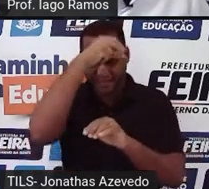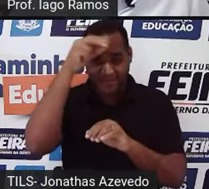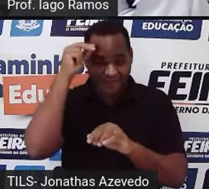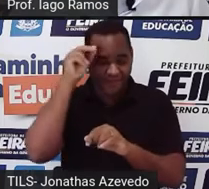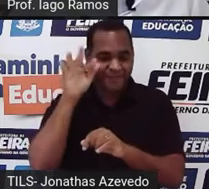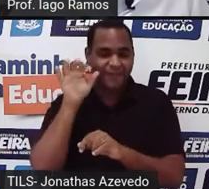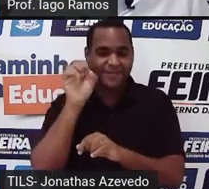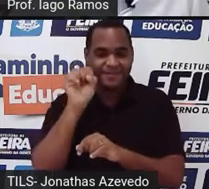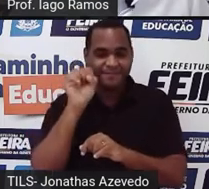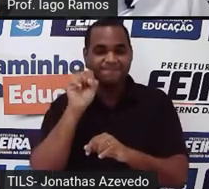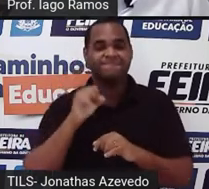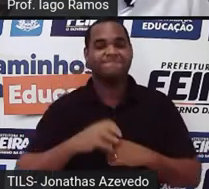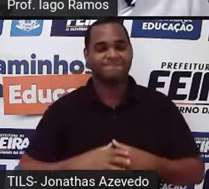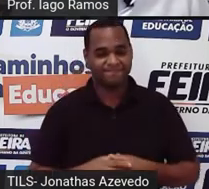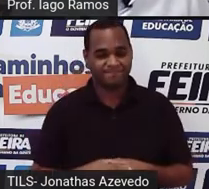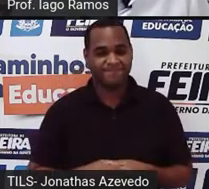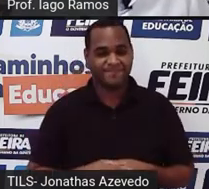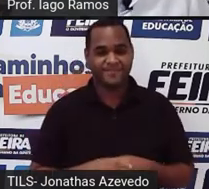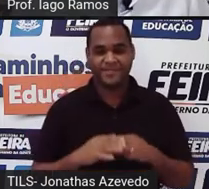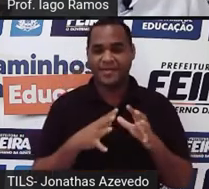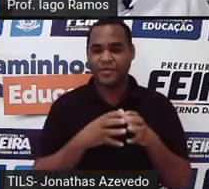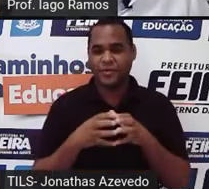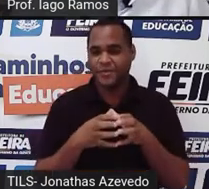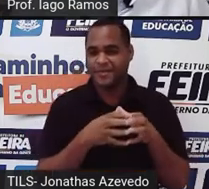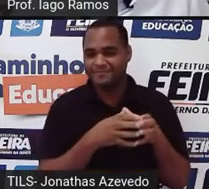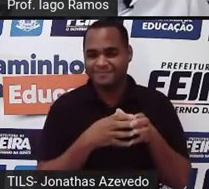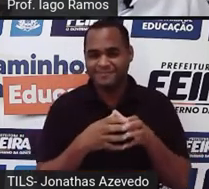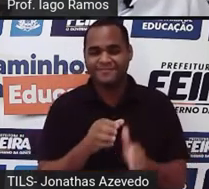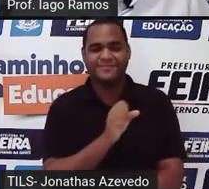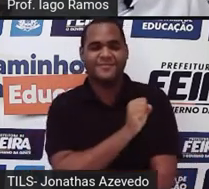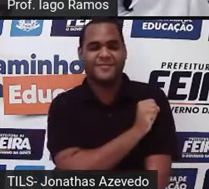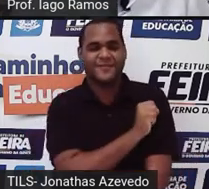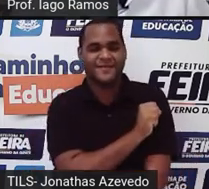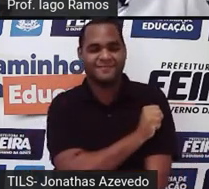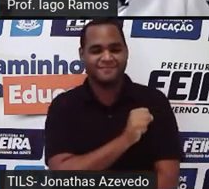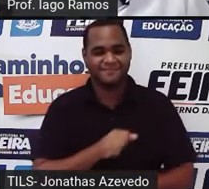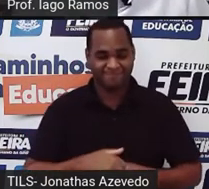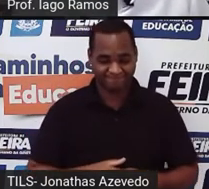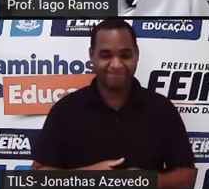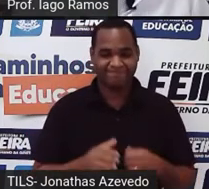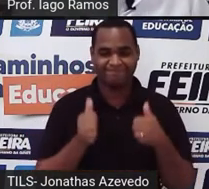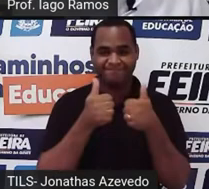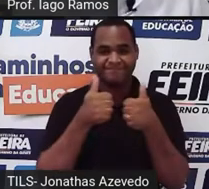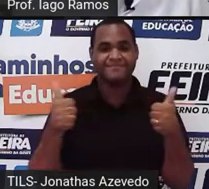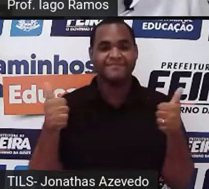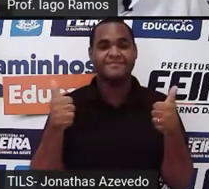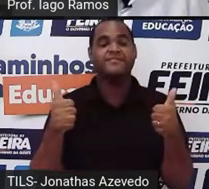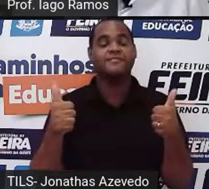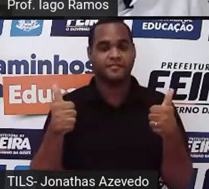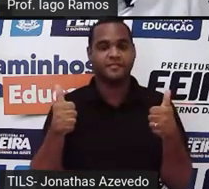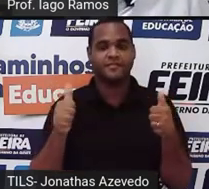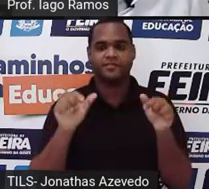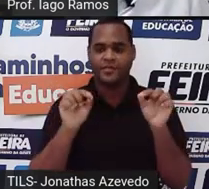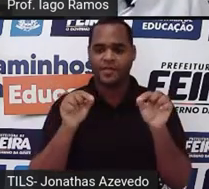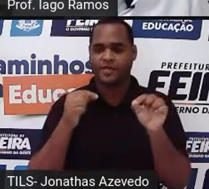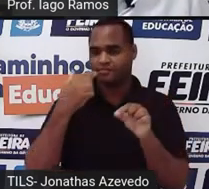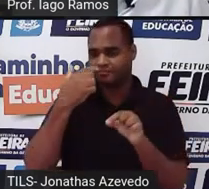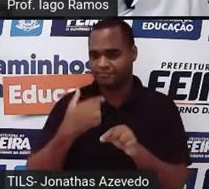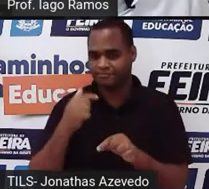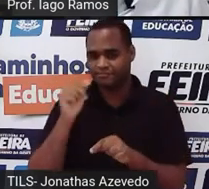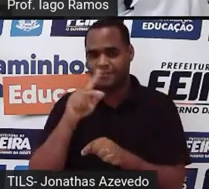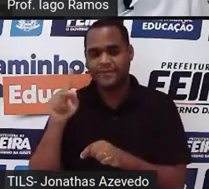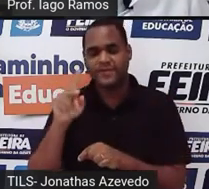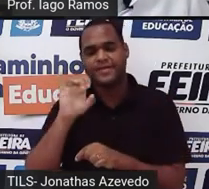Ensino de Feira de Santana, das turmas de oitavo ano, beleza? Bom, eu sou o professor